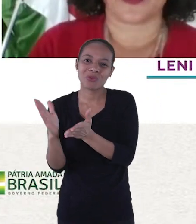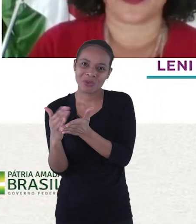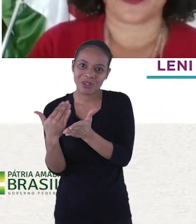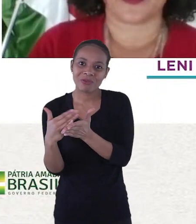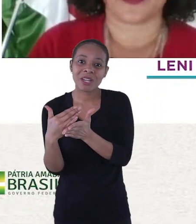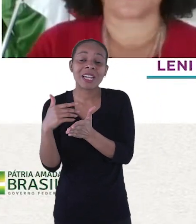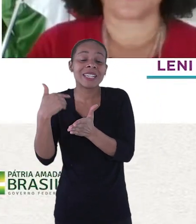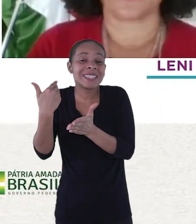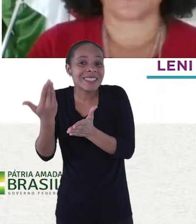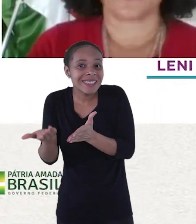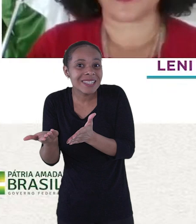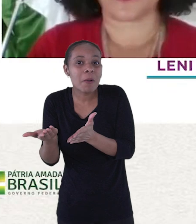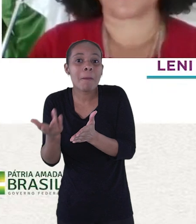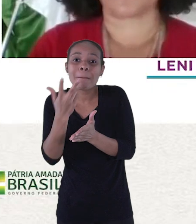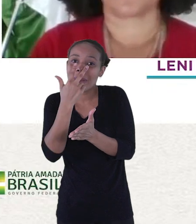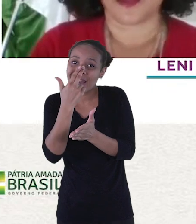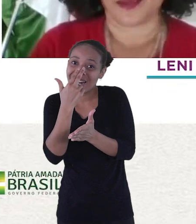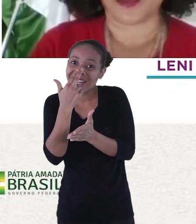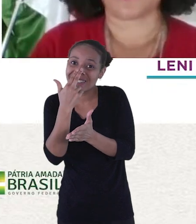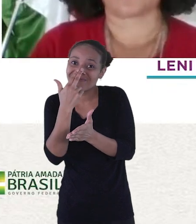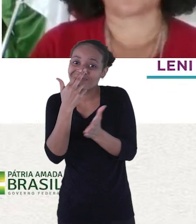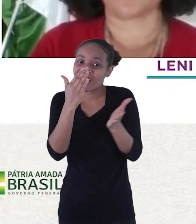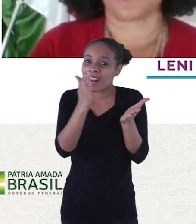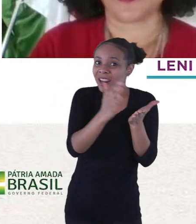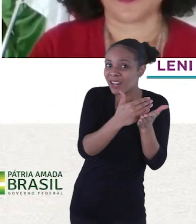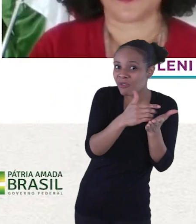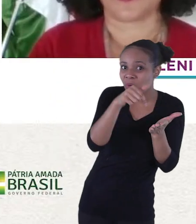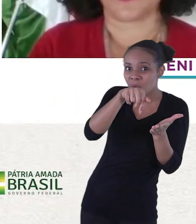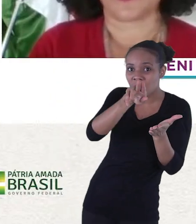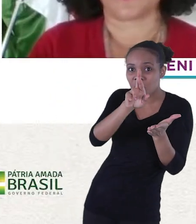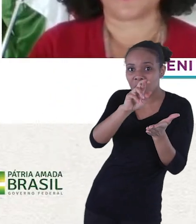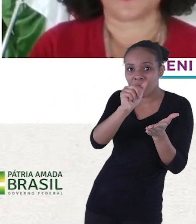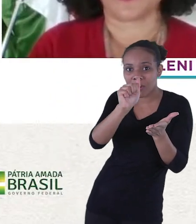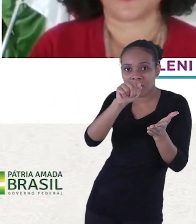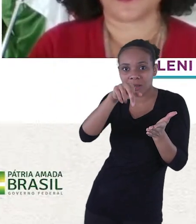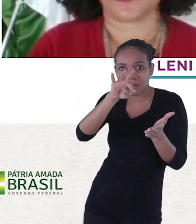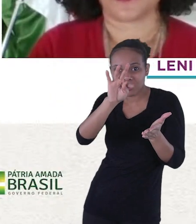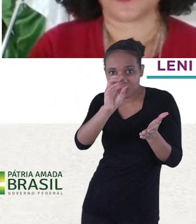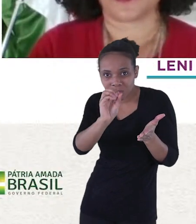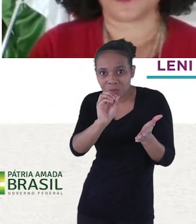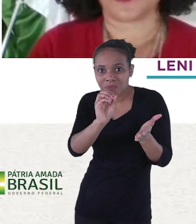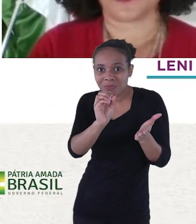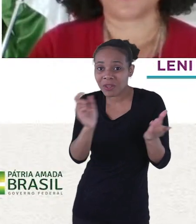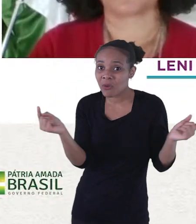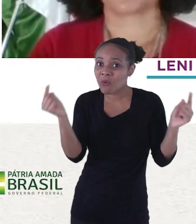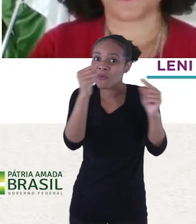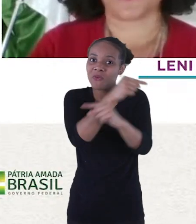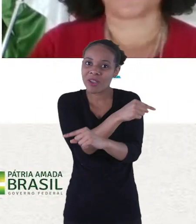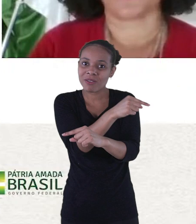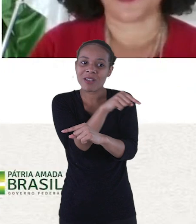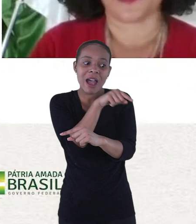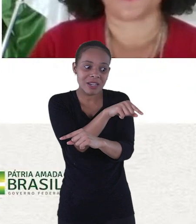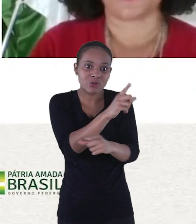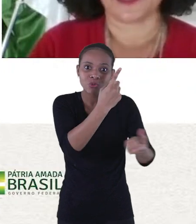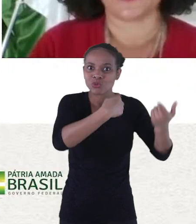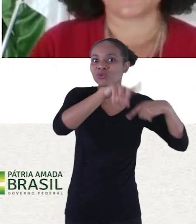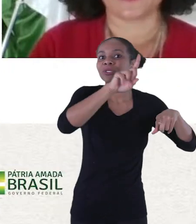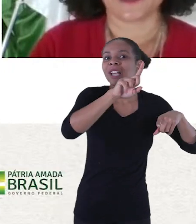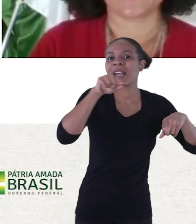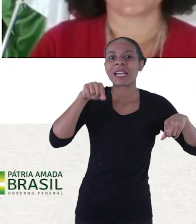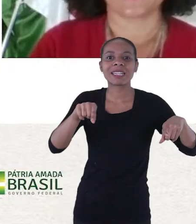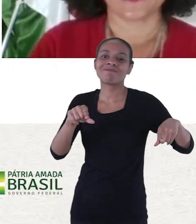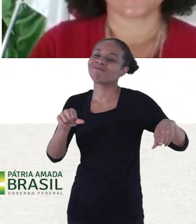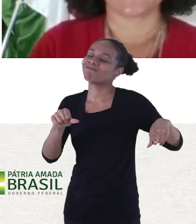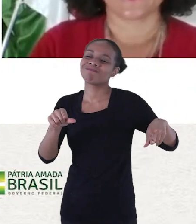foi surtindo um efeito inverso. Mas no Brasil, no exterior, quando